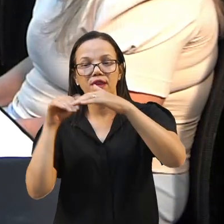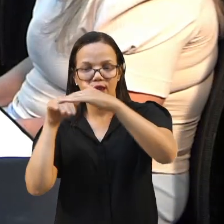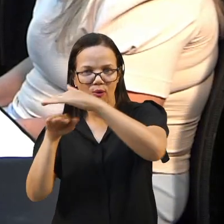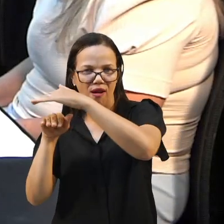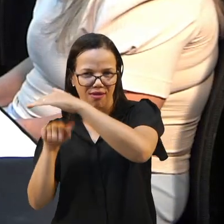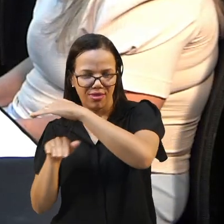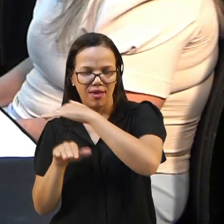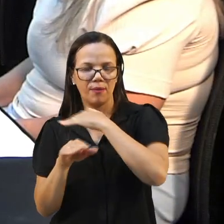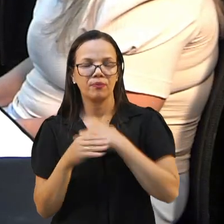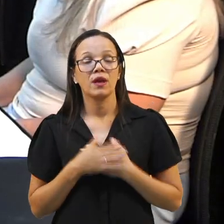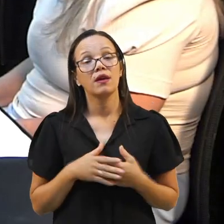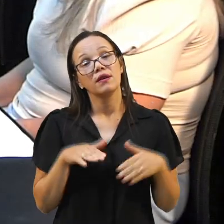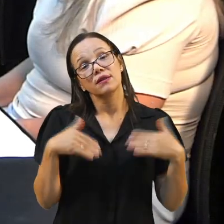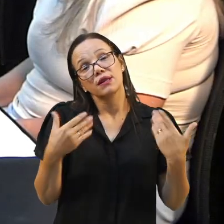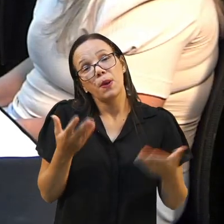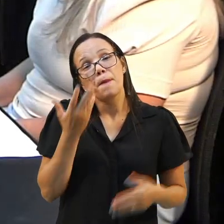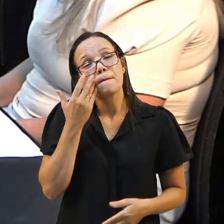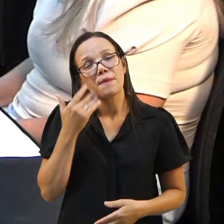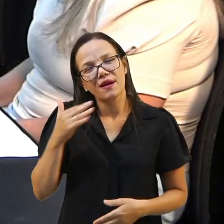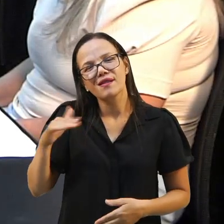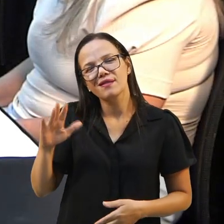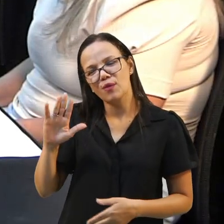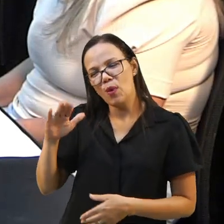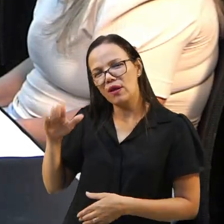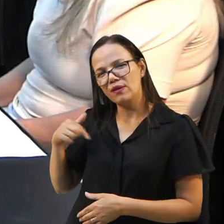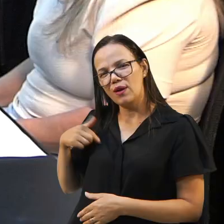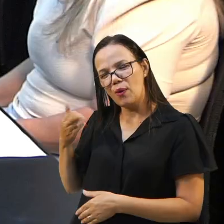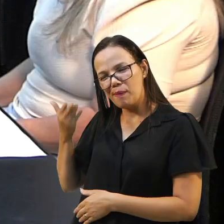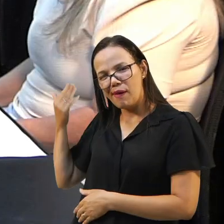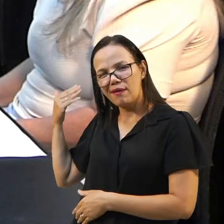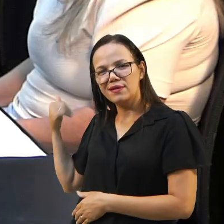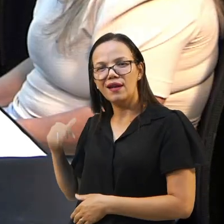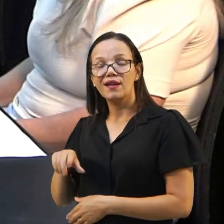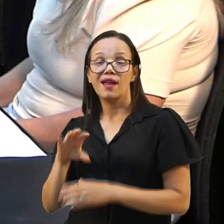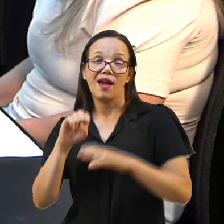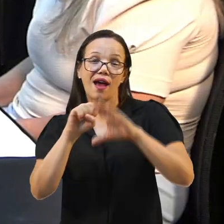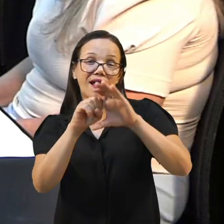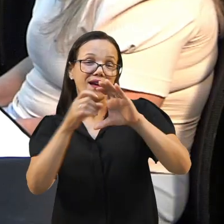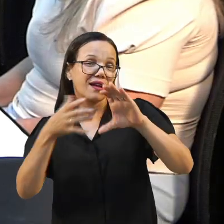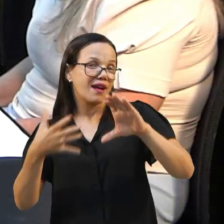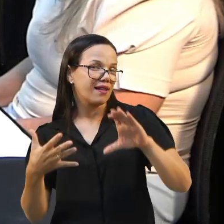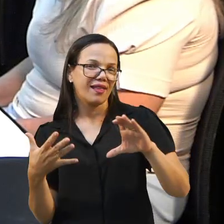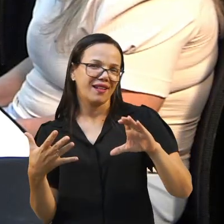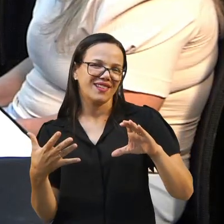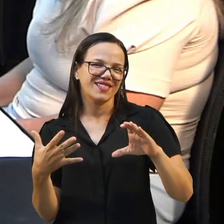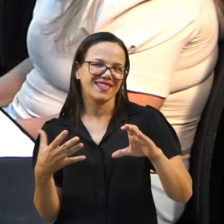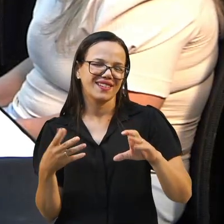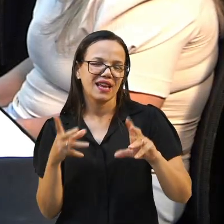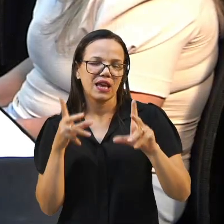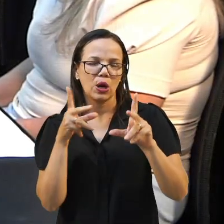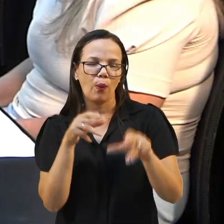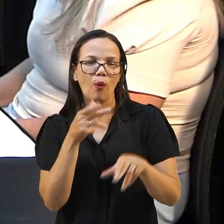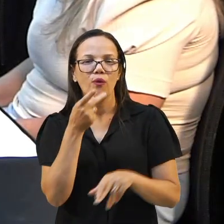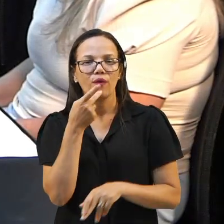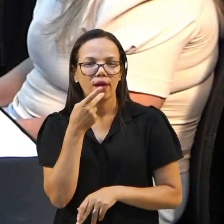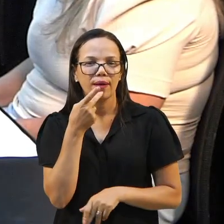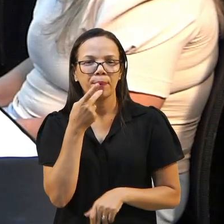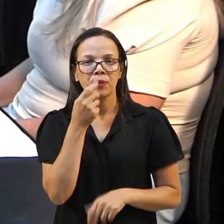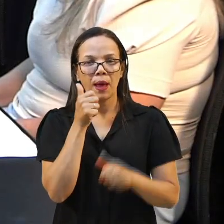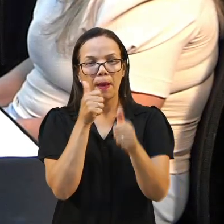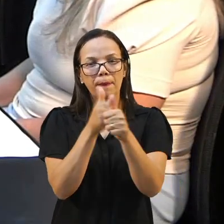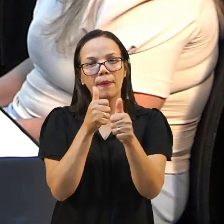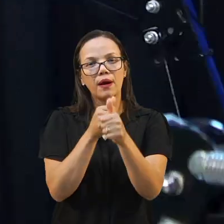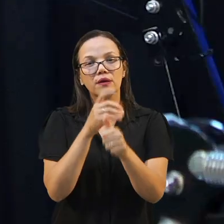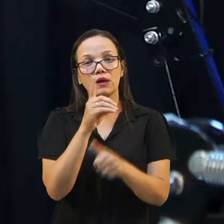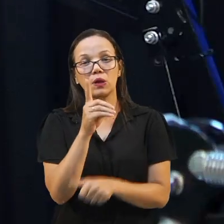infância foi mais ou menos, né, dentro dessa característica. E ali próximo do